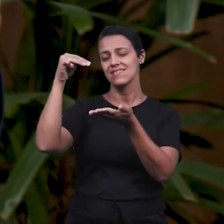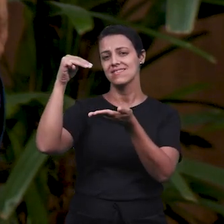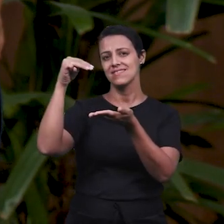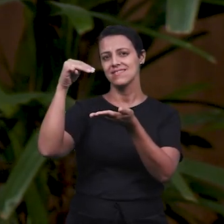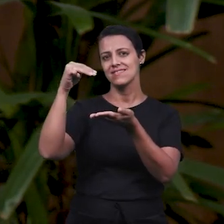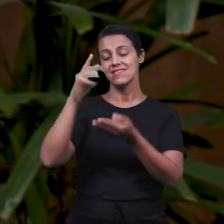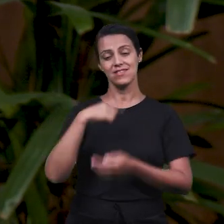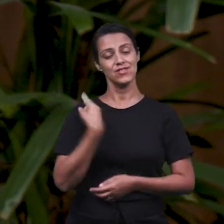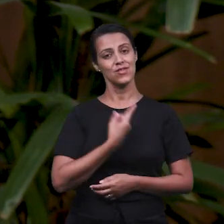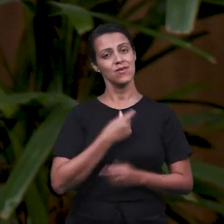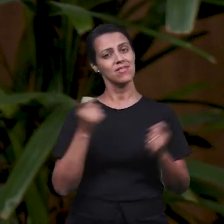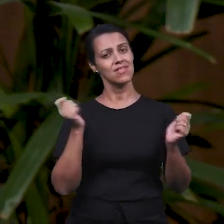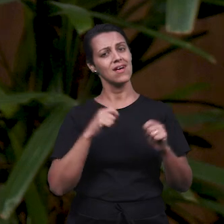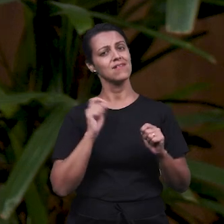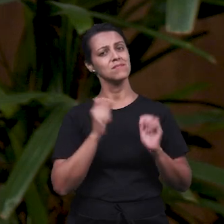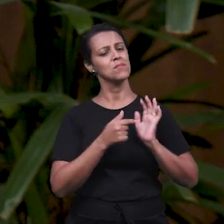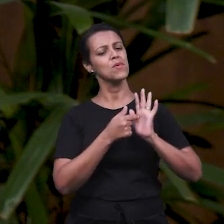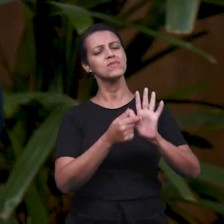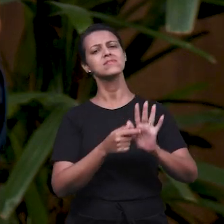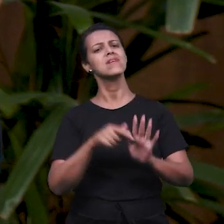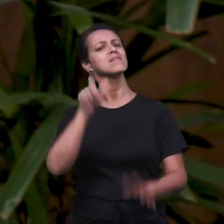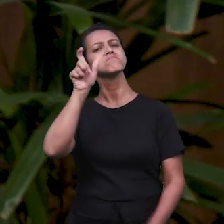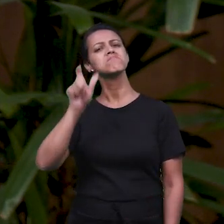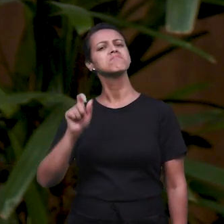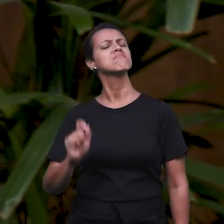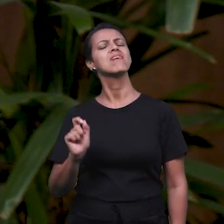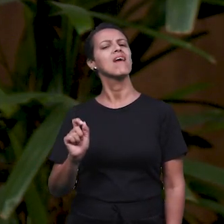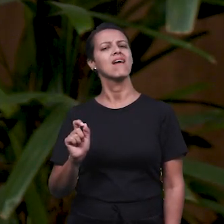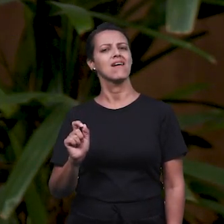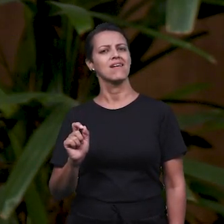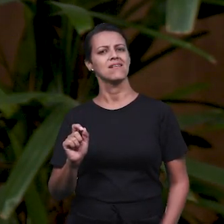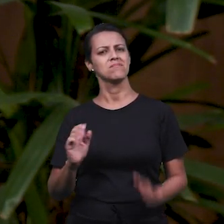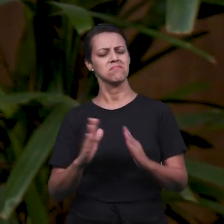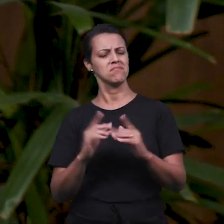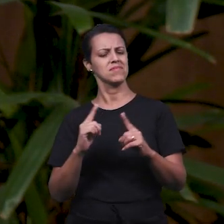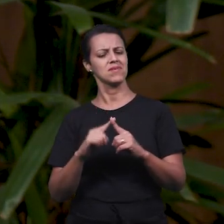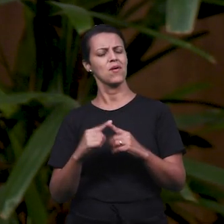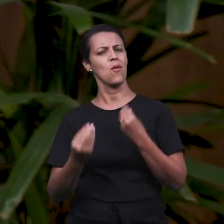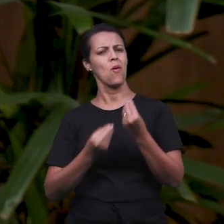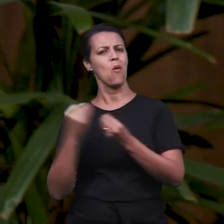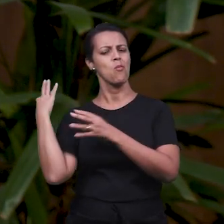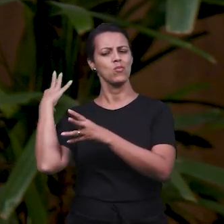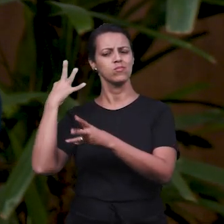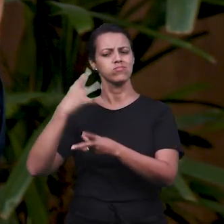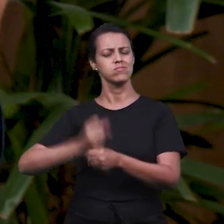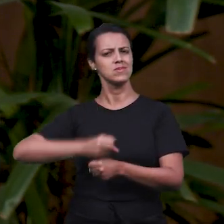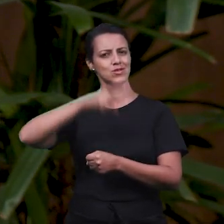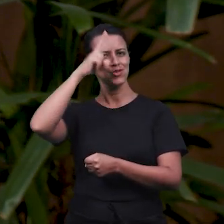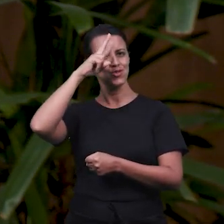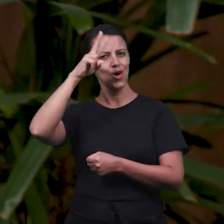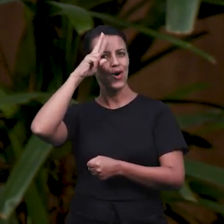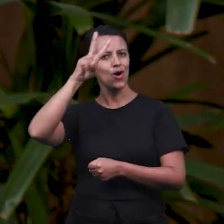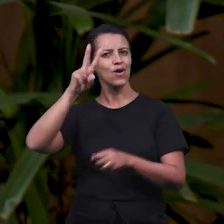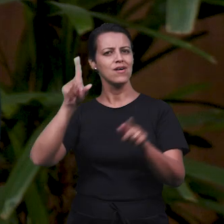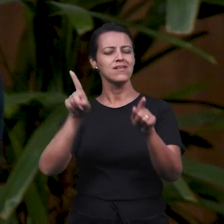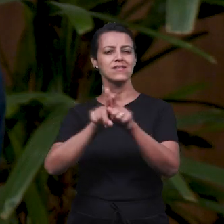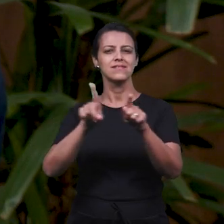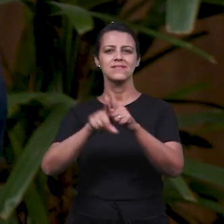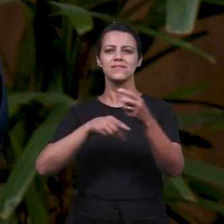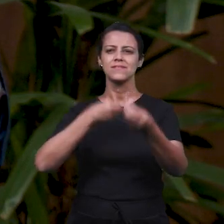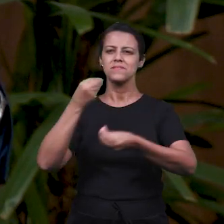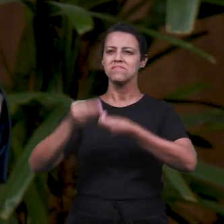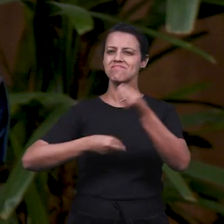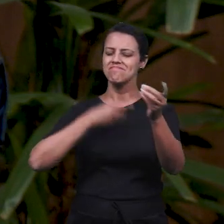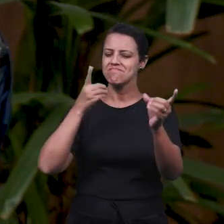quem somos, evidenciando a nossa história, a doutrina que adotamos e pregamos,